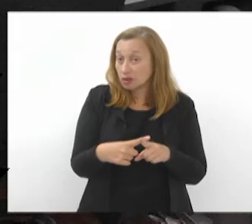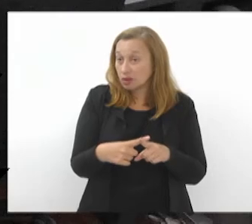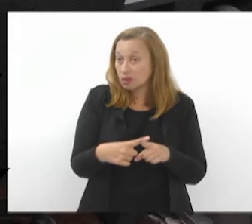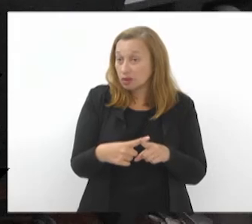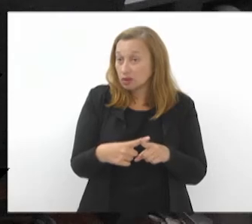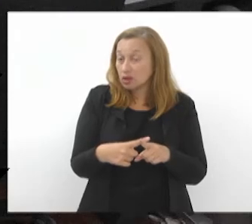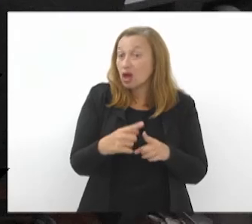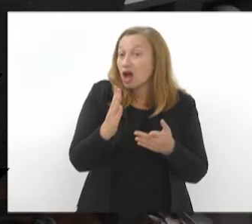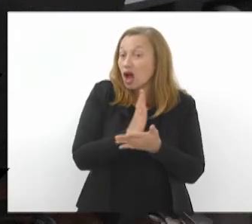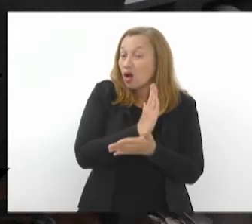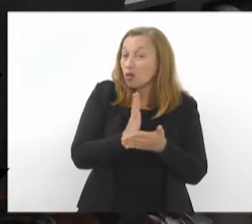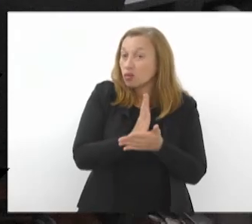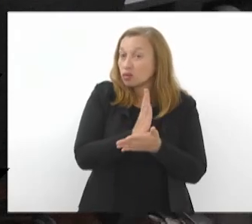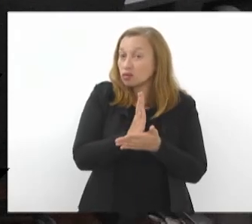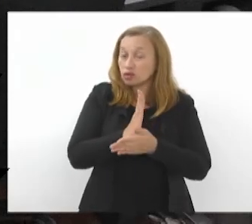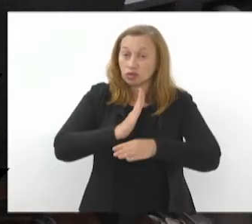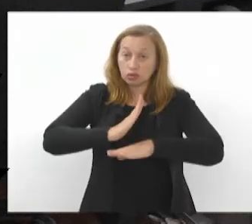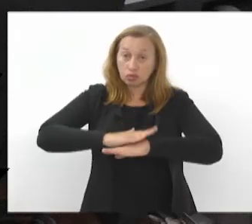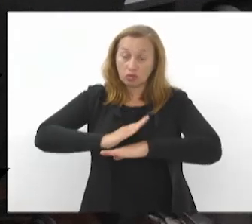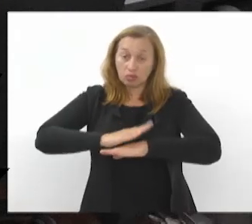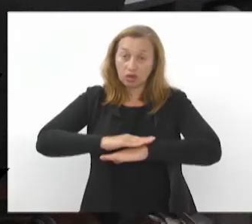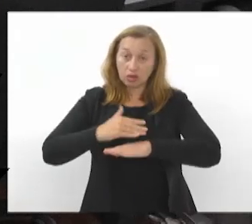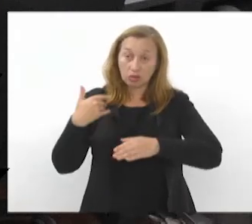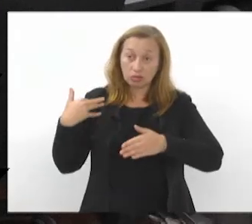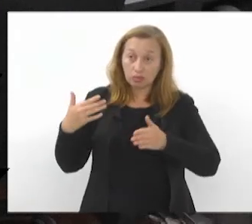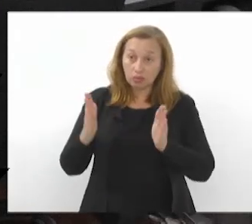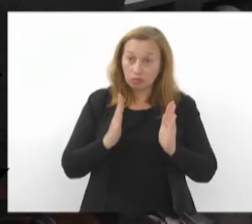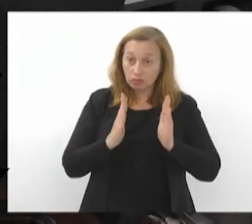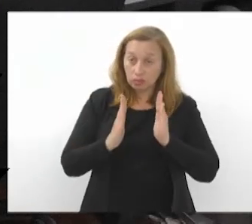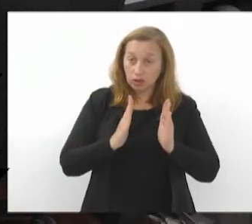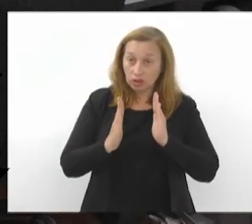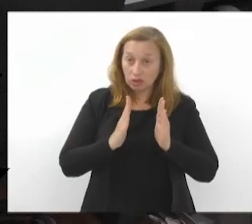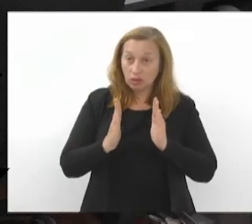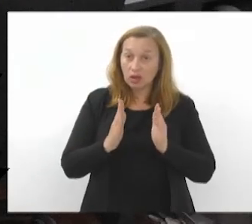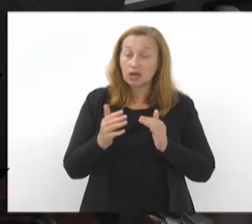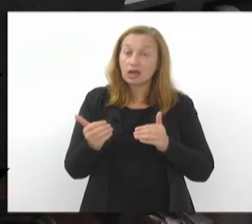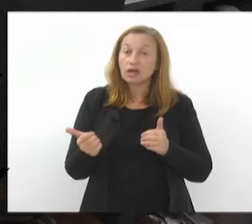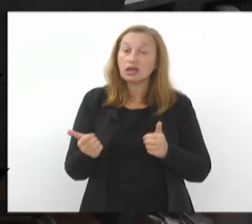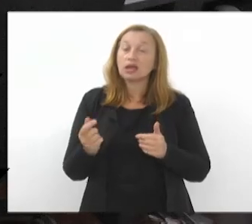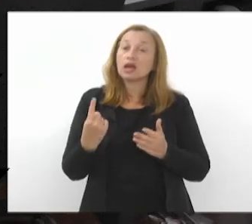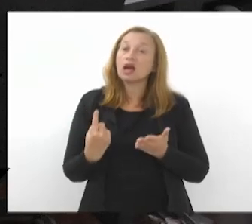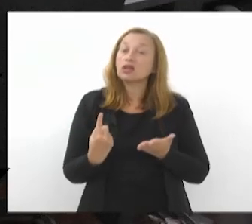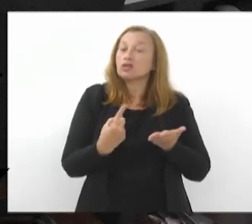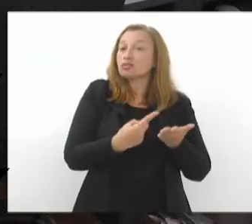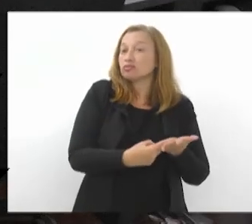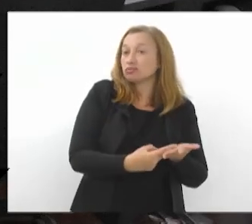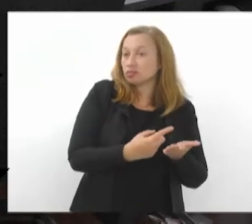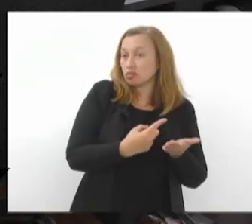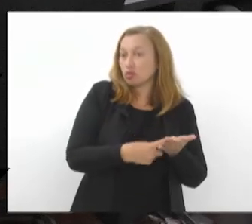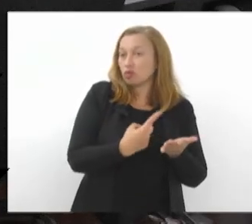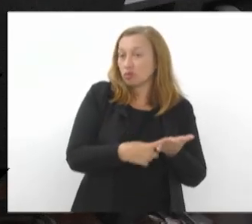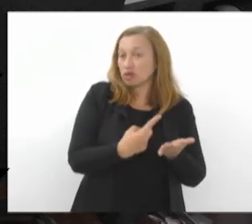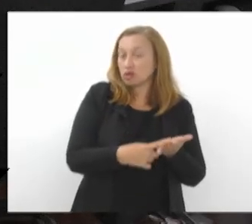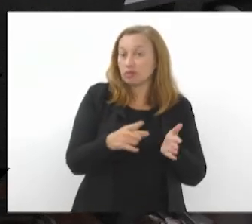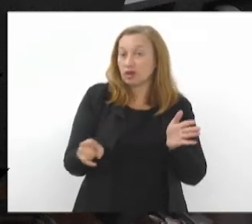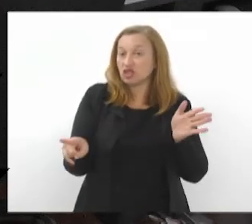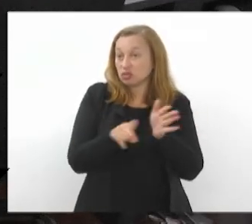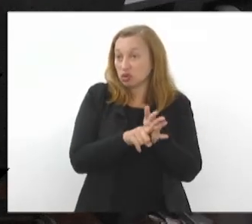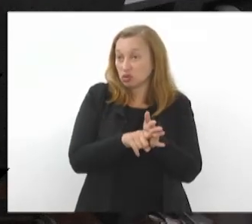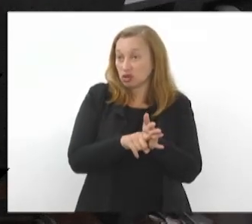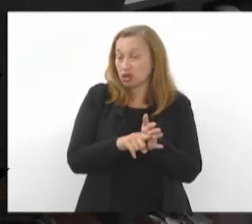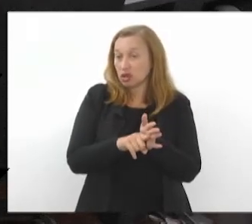só de algum tempo para cá que a CCJ devido ao volume de assumiu, projetos autorizativos, para diminuir esse volume, que não